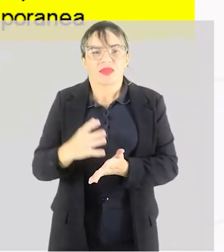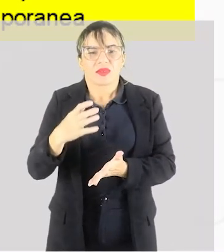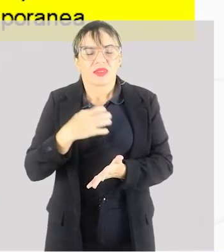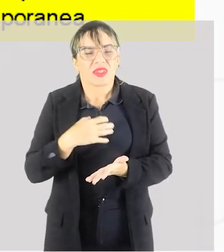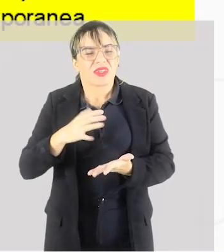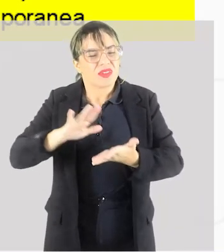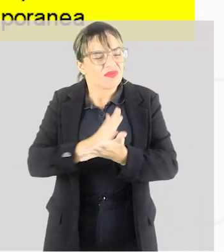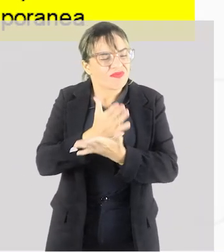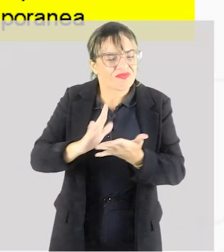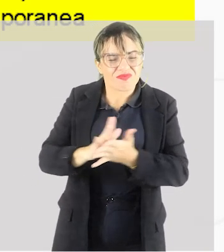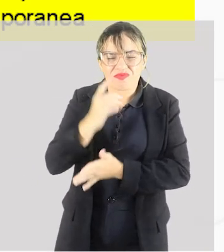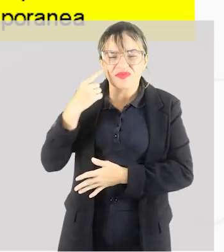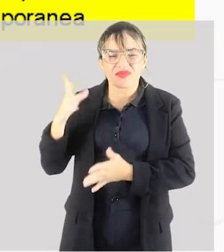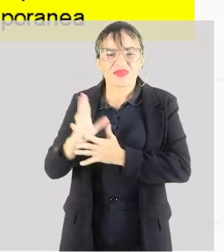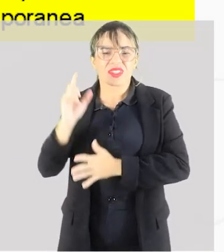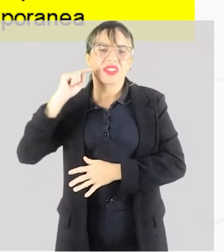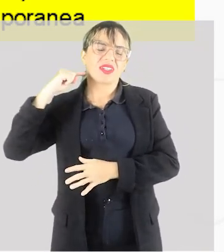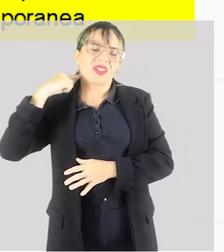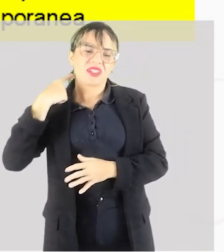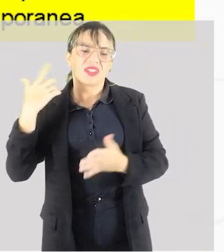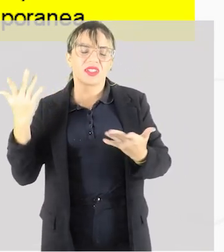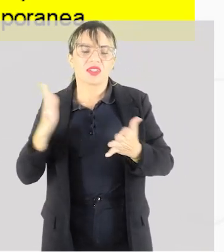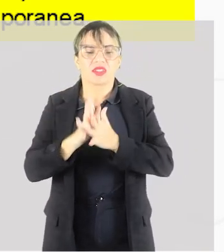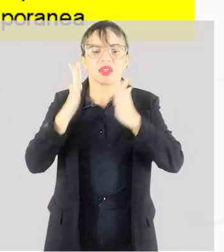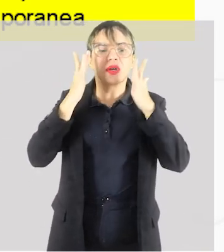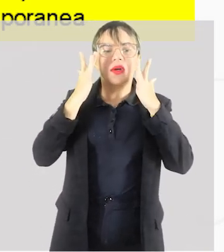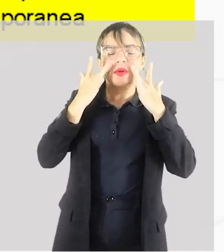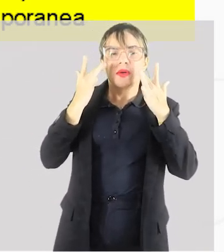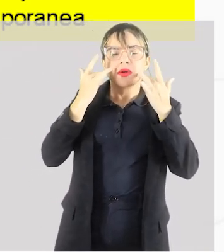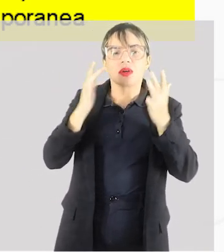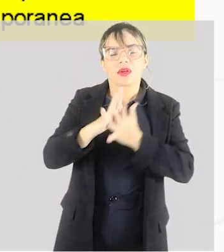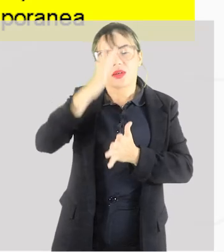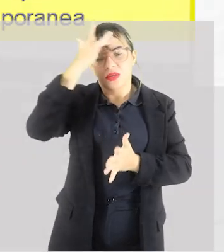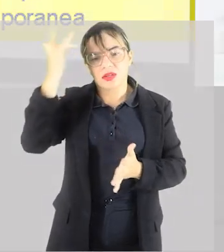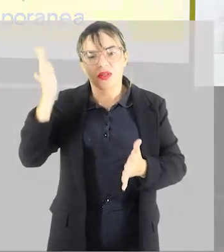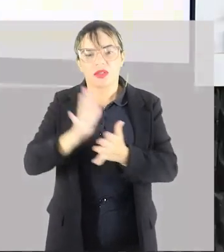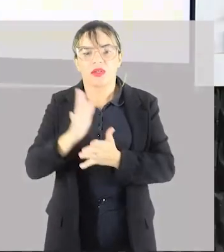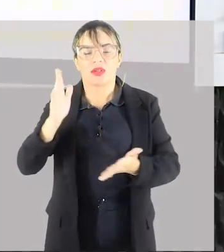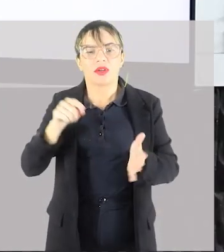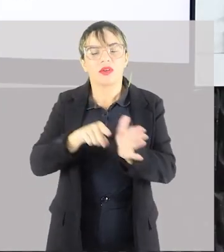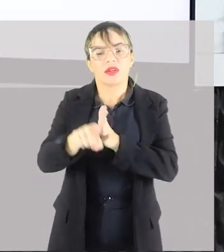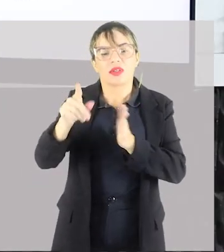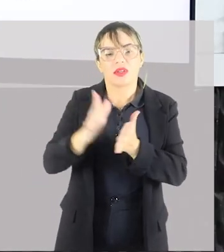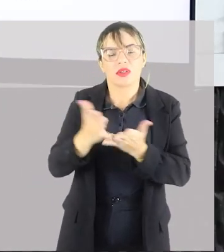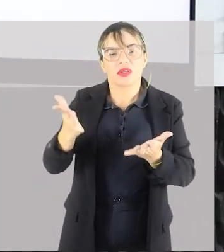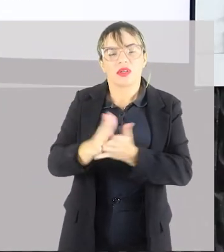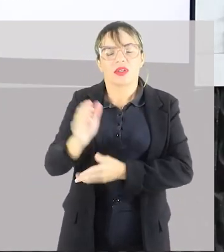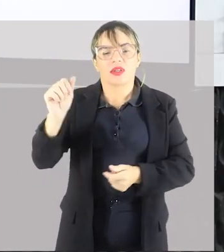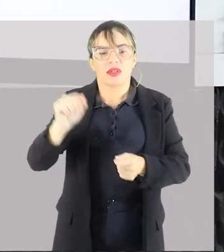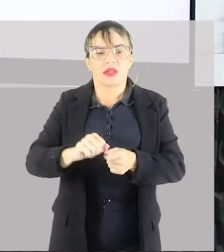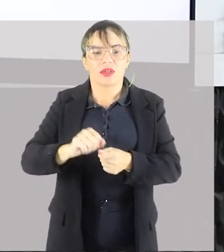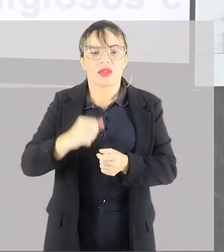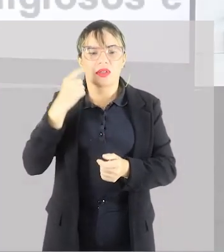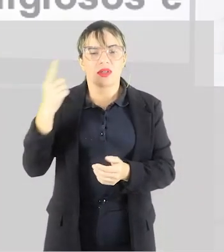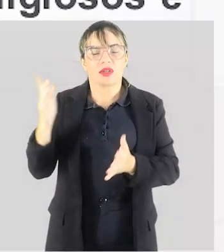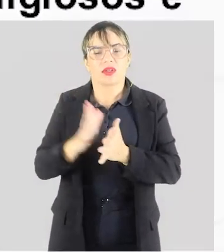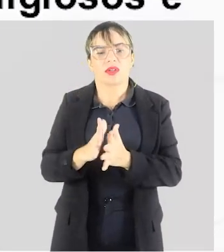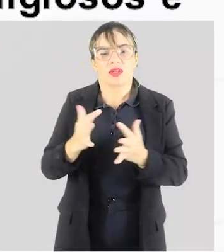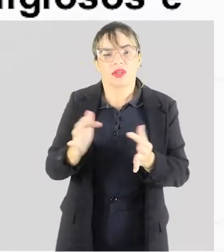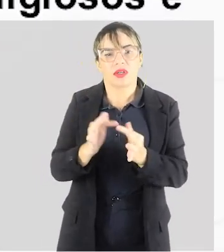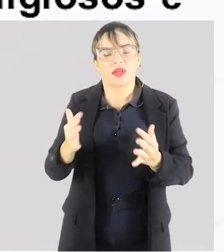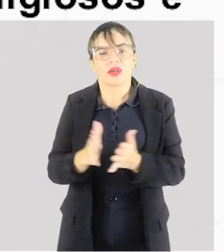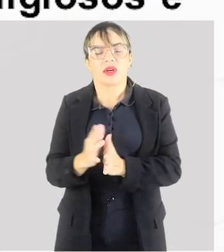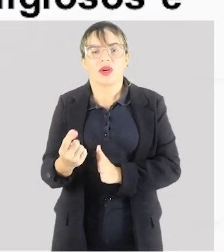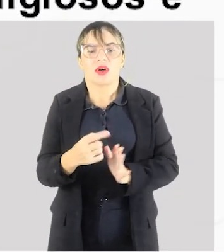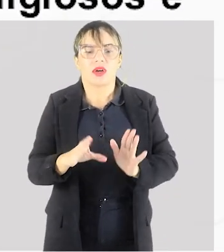olham e veem lixo e outras veem arte? As questões, os questionamentos é que fazem esse simples e único